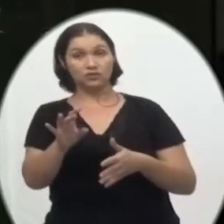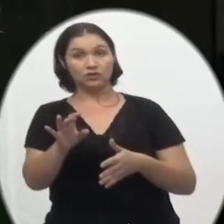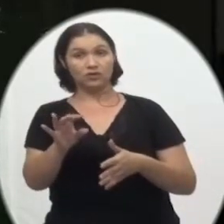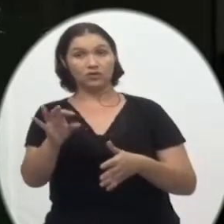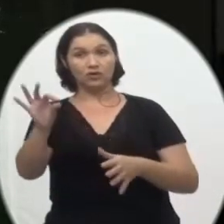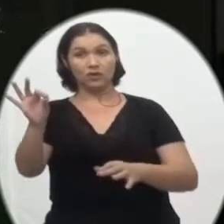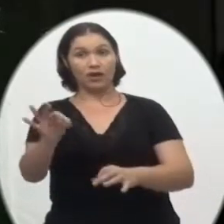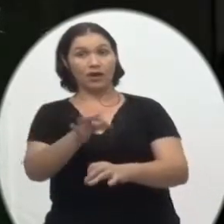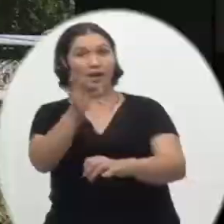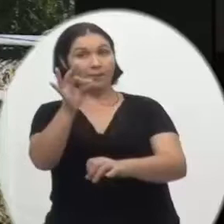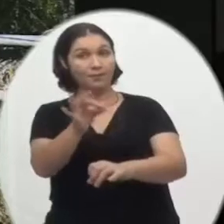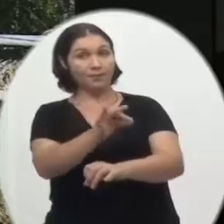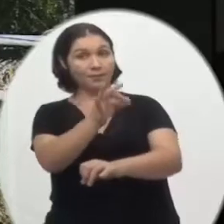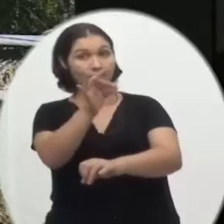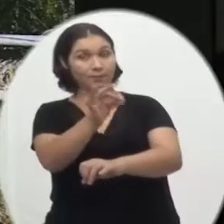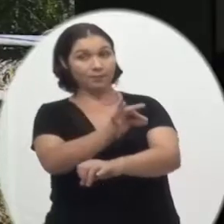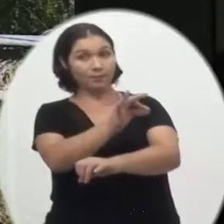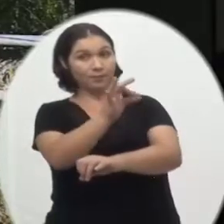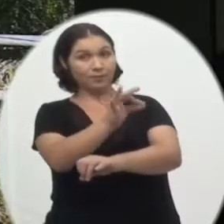com ferrão,